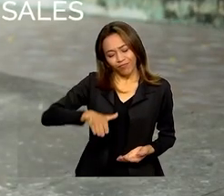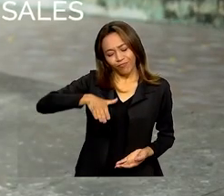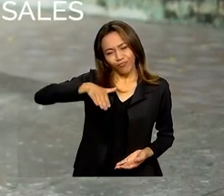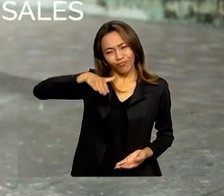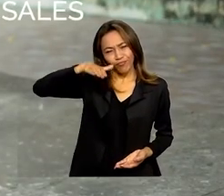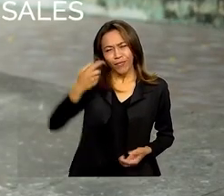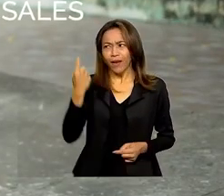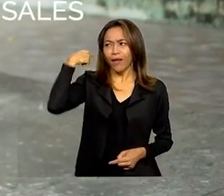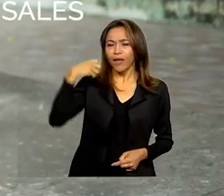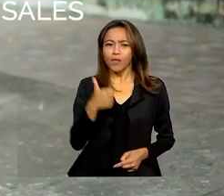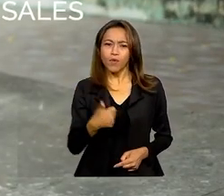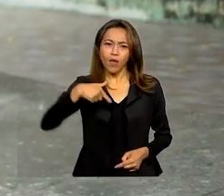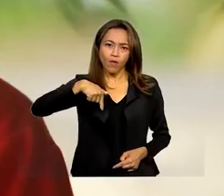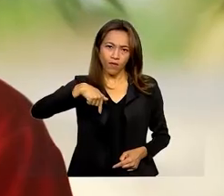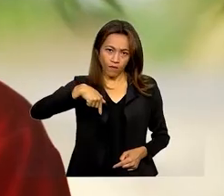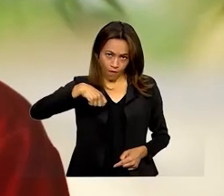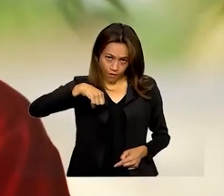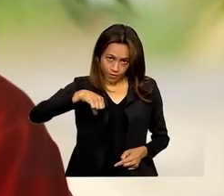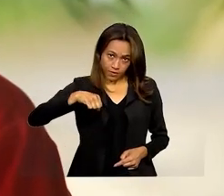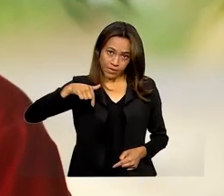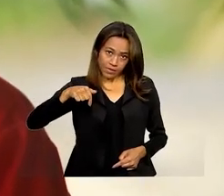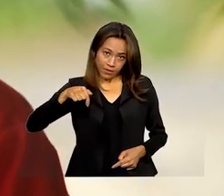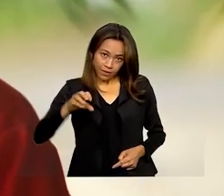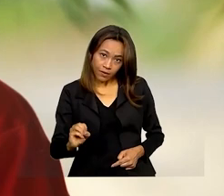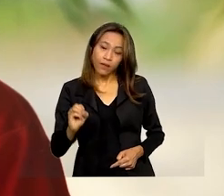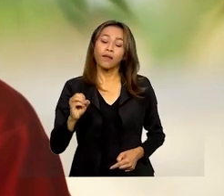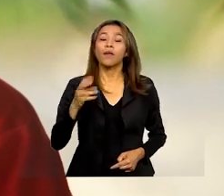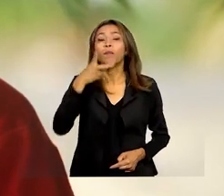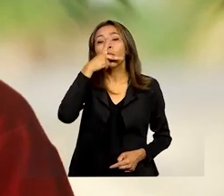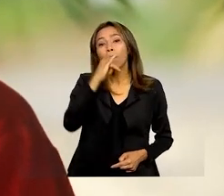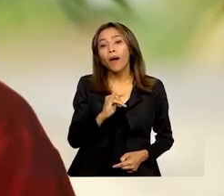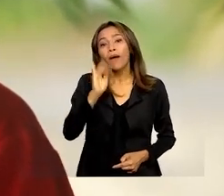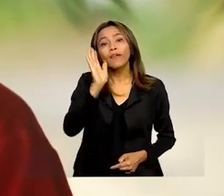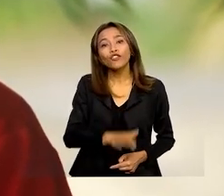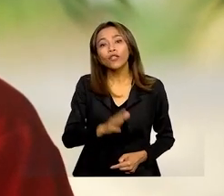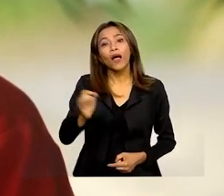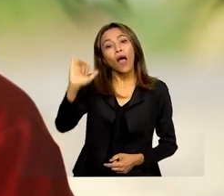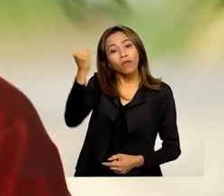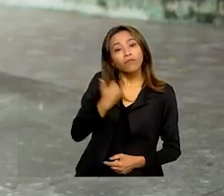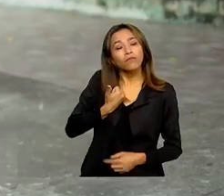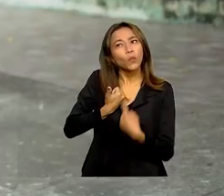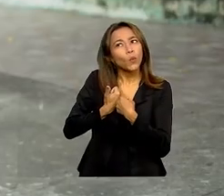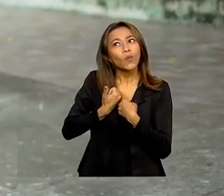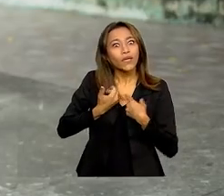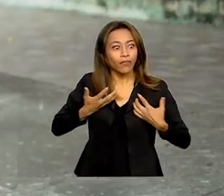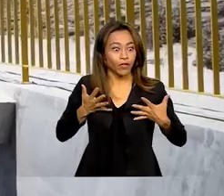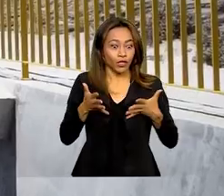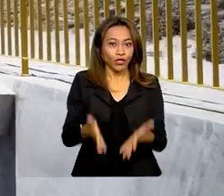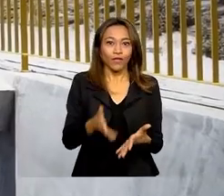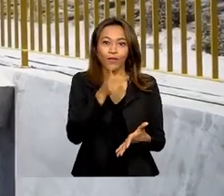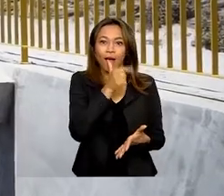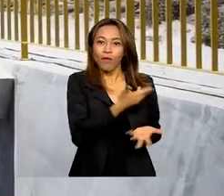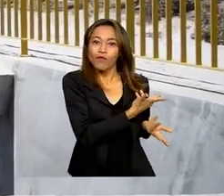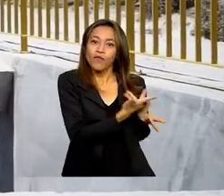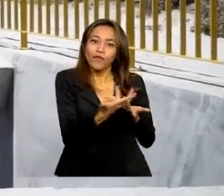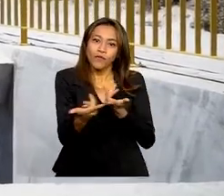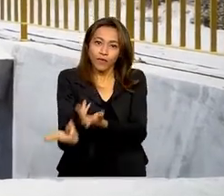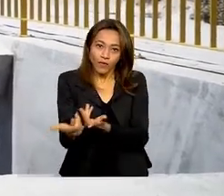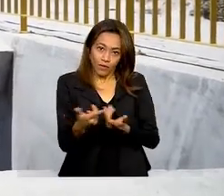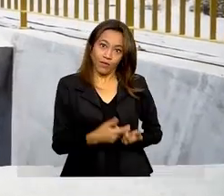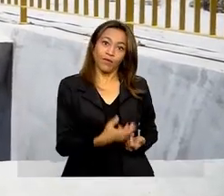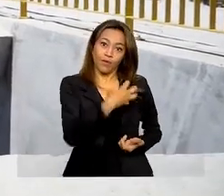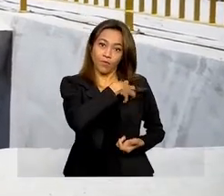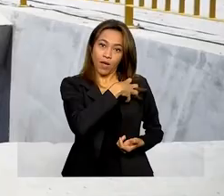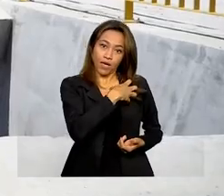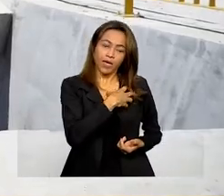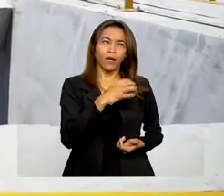infância. Nos anos 70, meu pai já passava para a gente que estava chegando a água da Bahia, né?